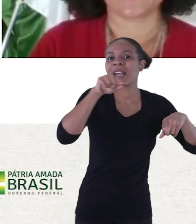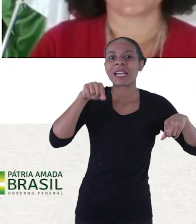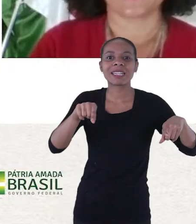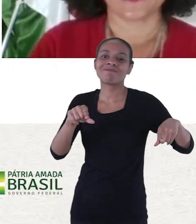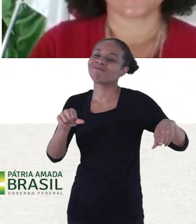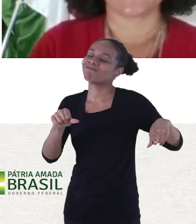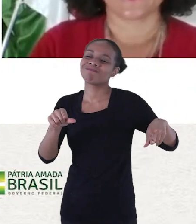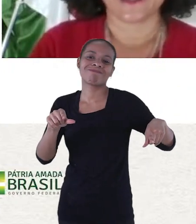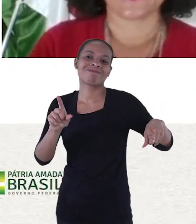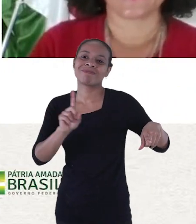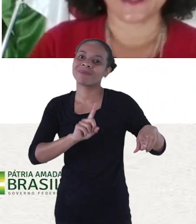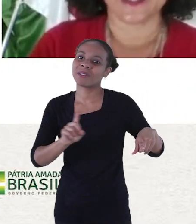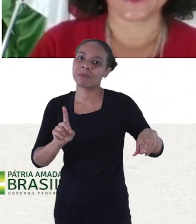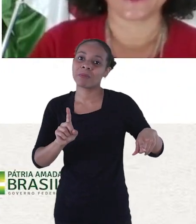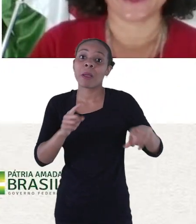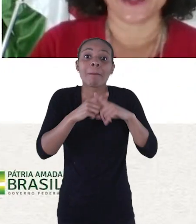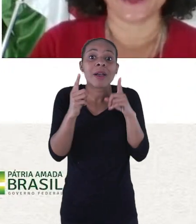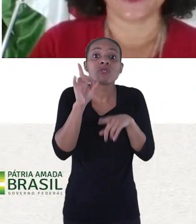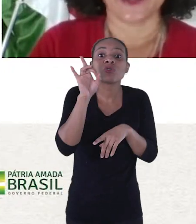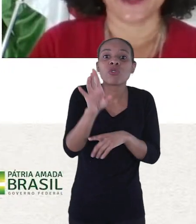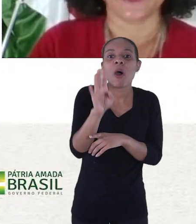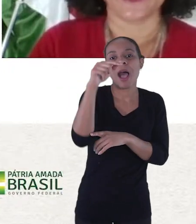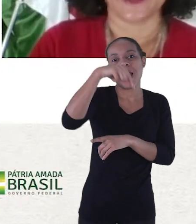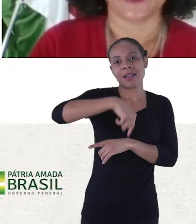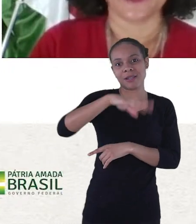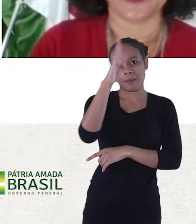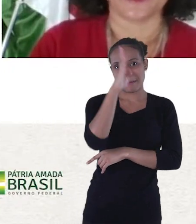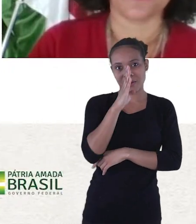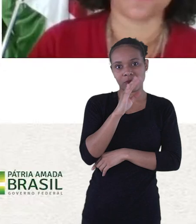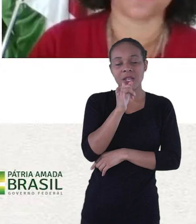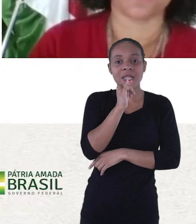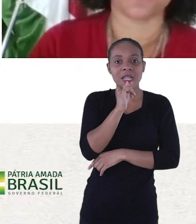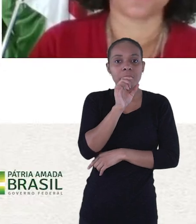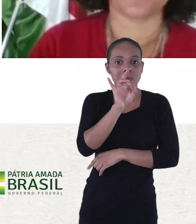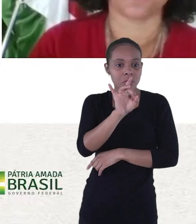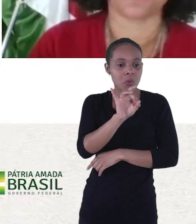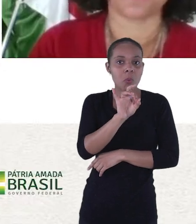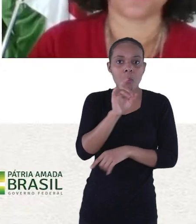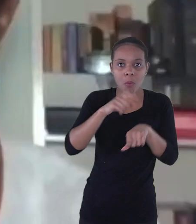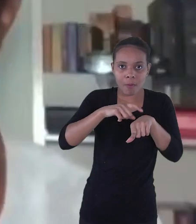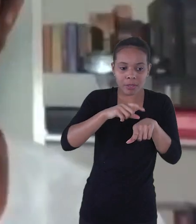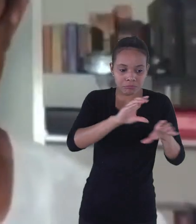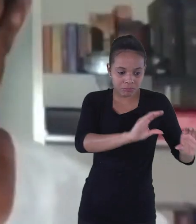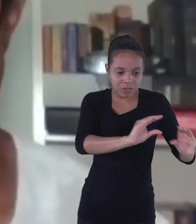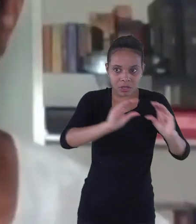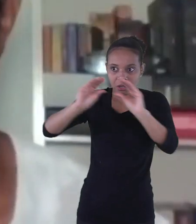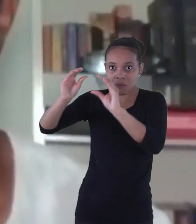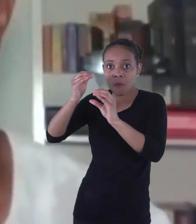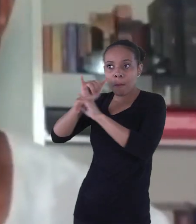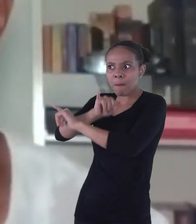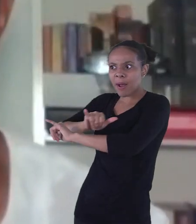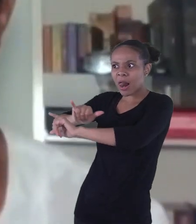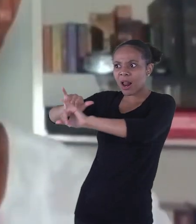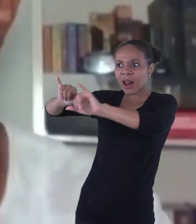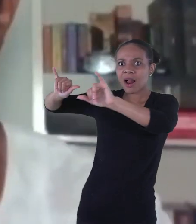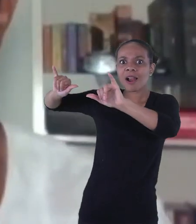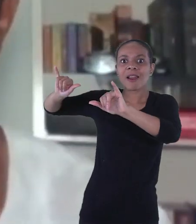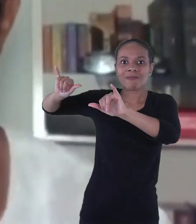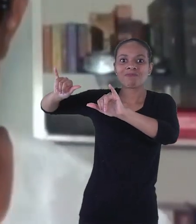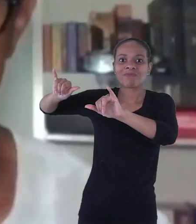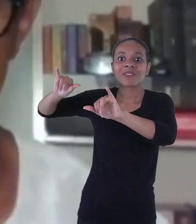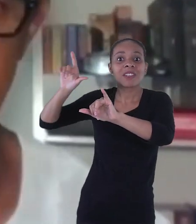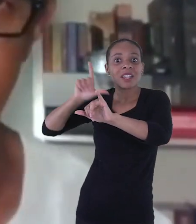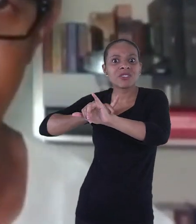chegou, por exemplo, o quarto de despejo no exterior, o sucesso foi uma